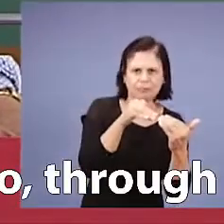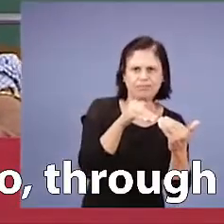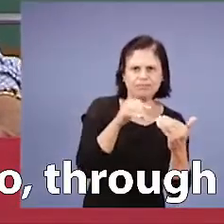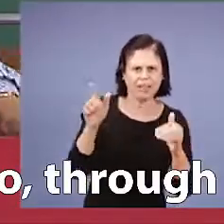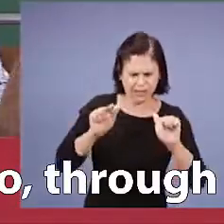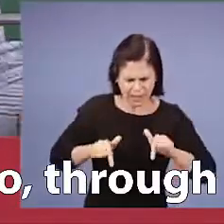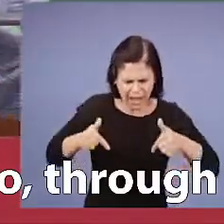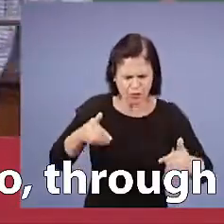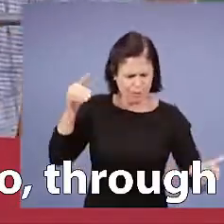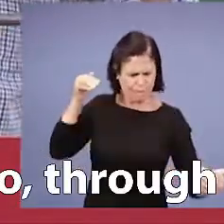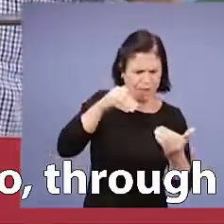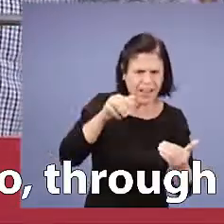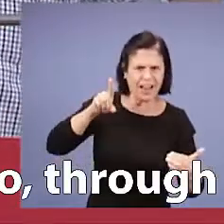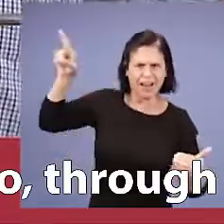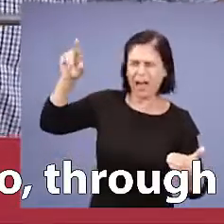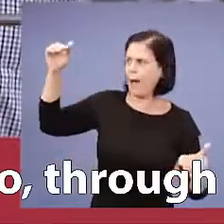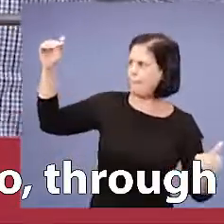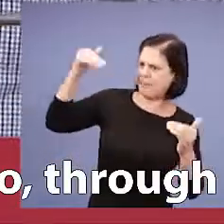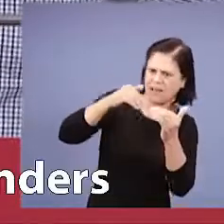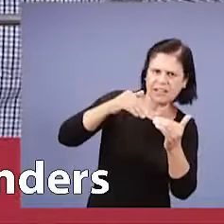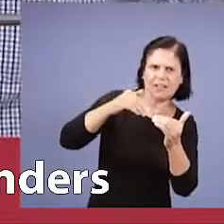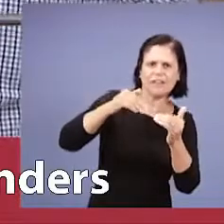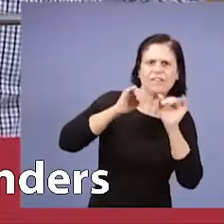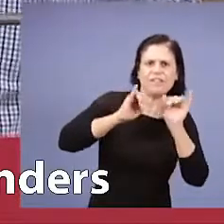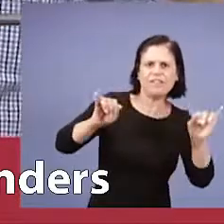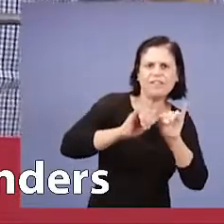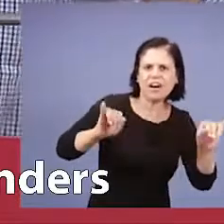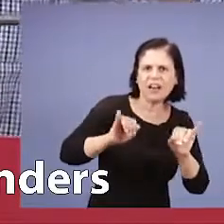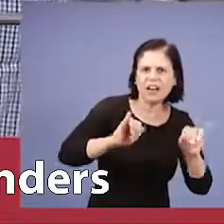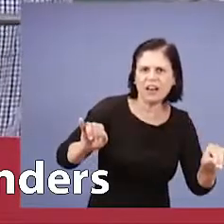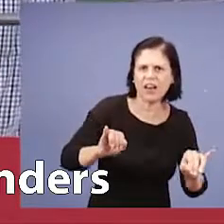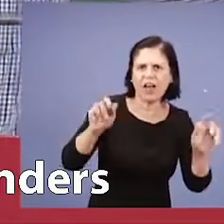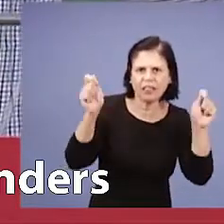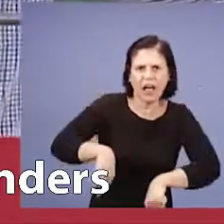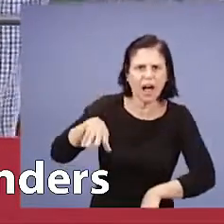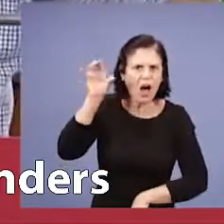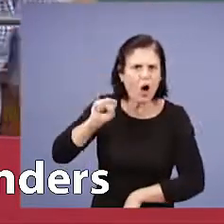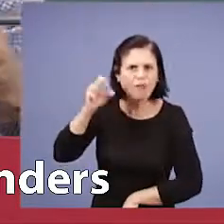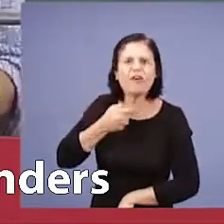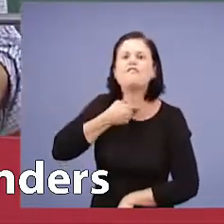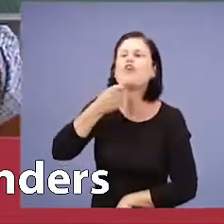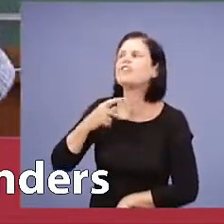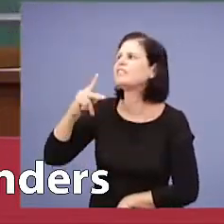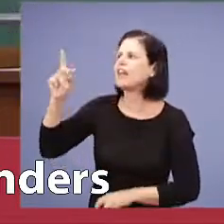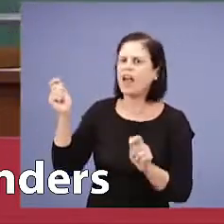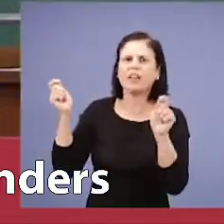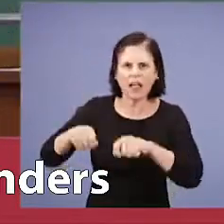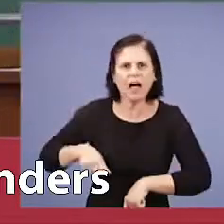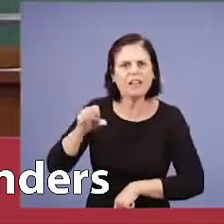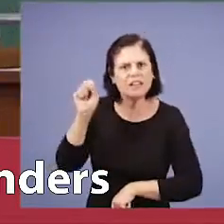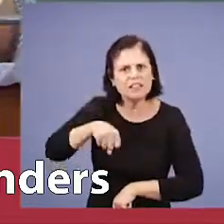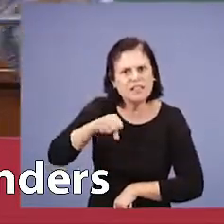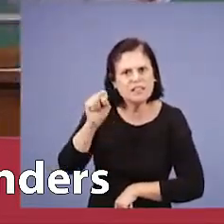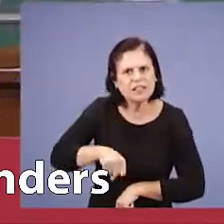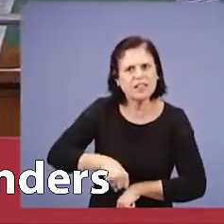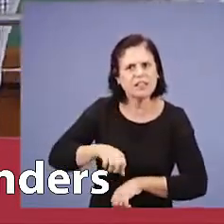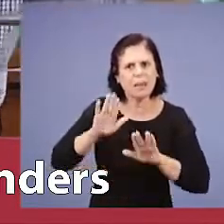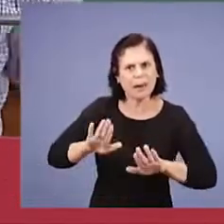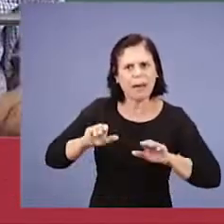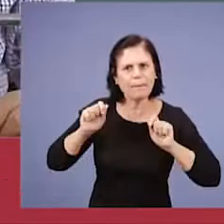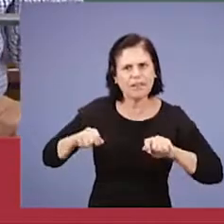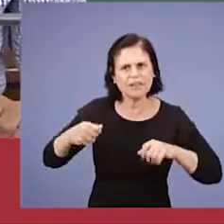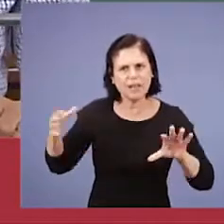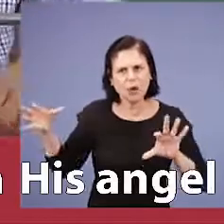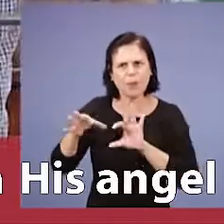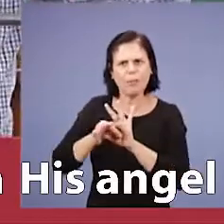manifesta na eternidade e que através de um modo a abertura dessa verdade ele proved